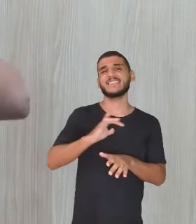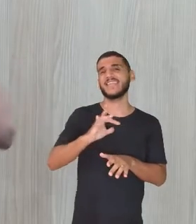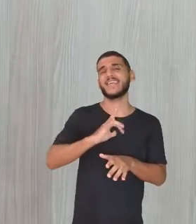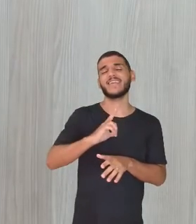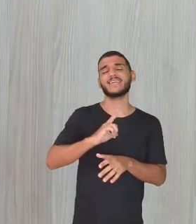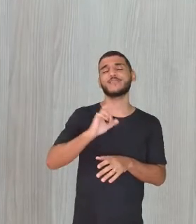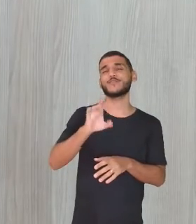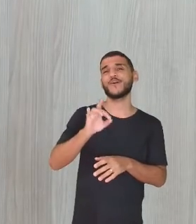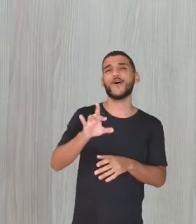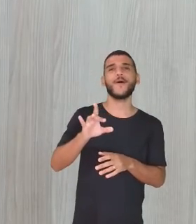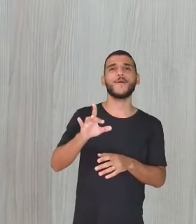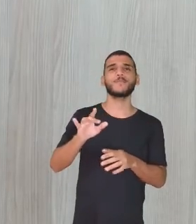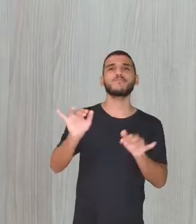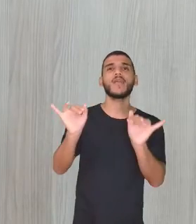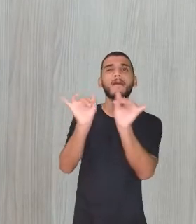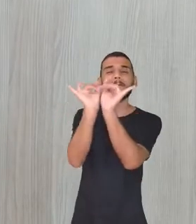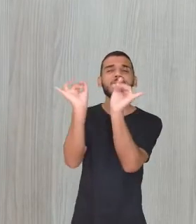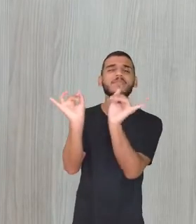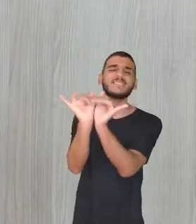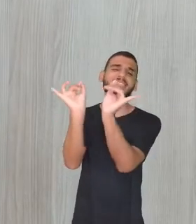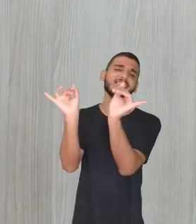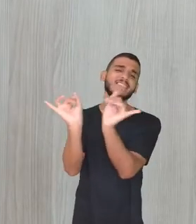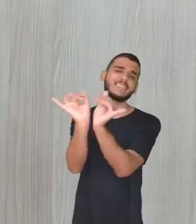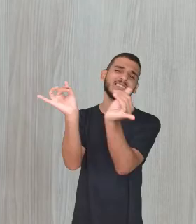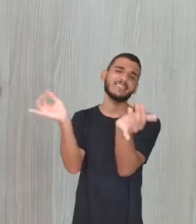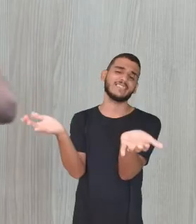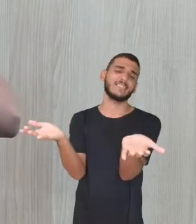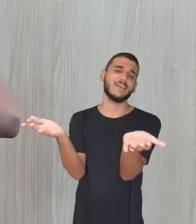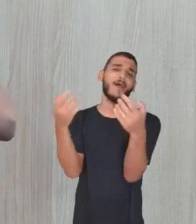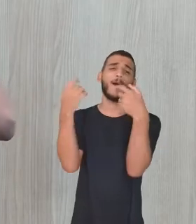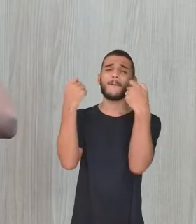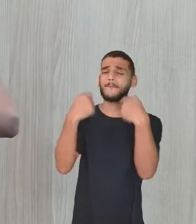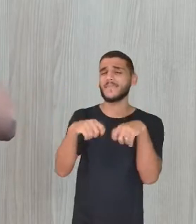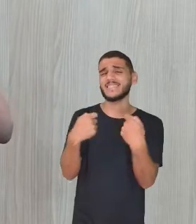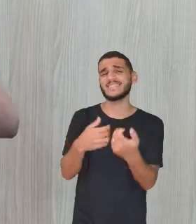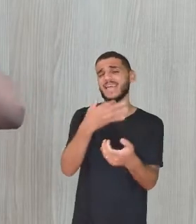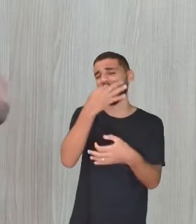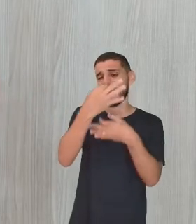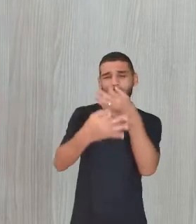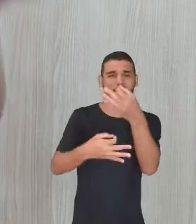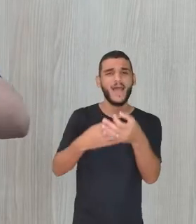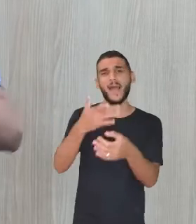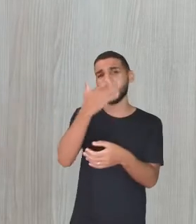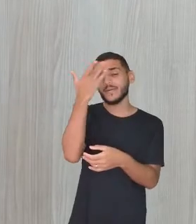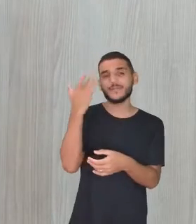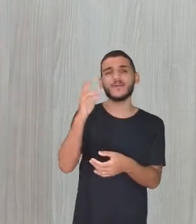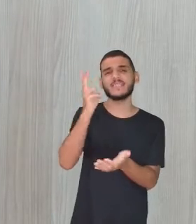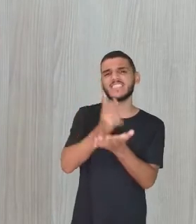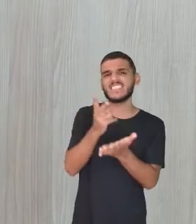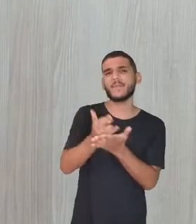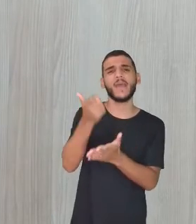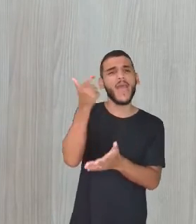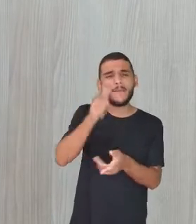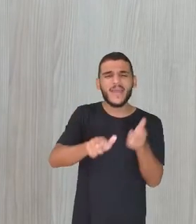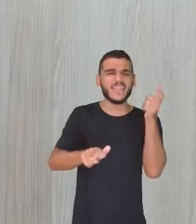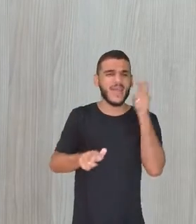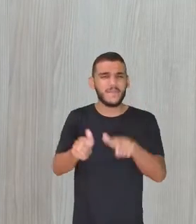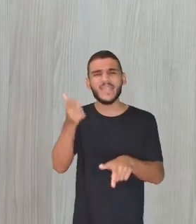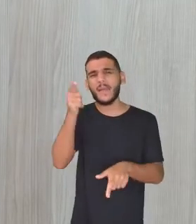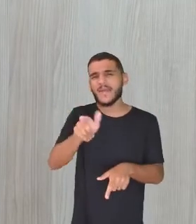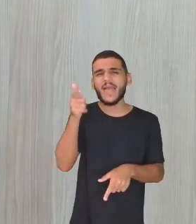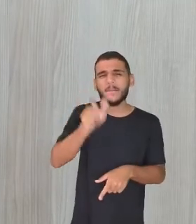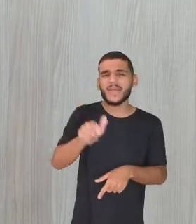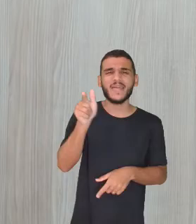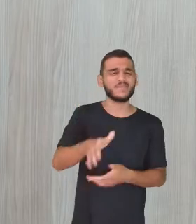muito. Você percebe que a pessoa não tem mais o que dizer, mas ela está falando as mesmas coisas de maneiras diferentes o tempo inteiro e não sai daquele,